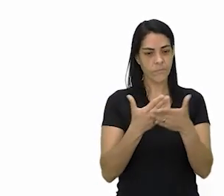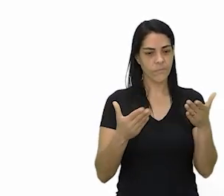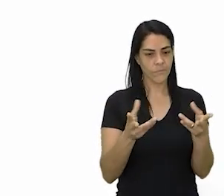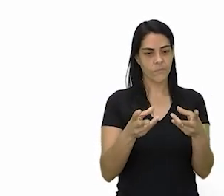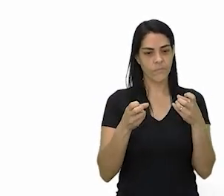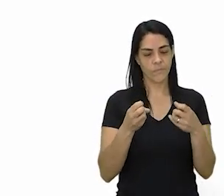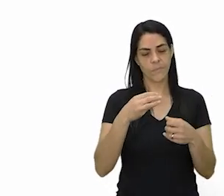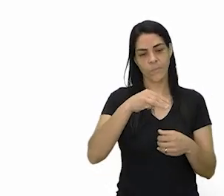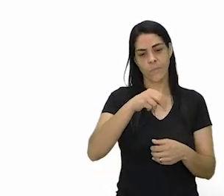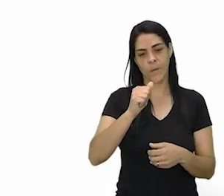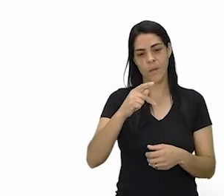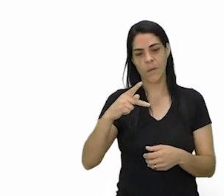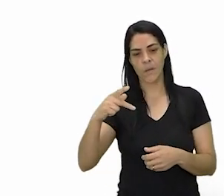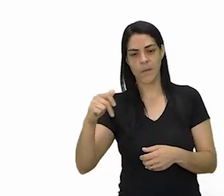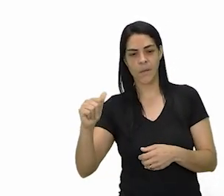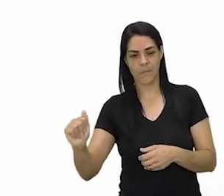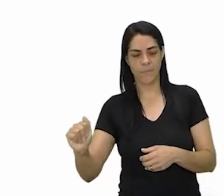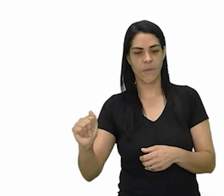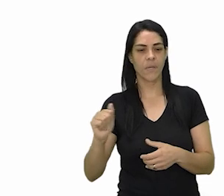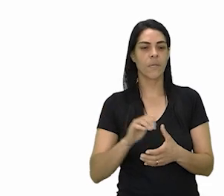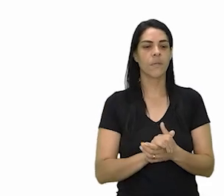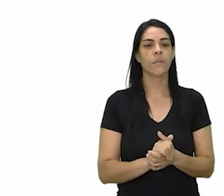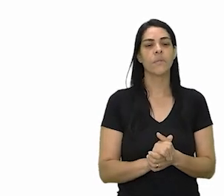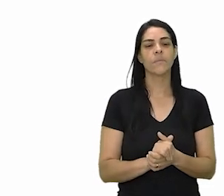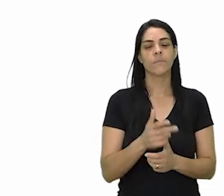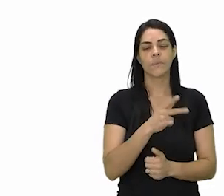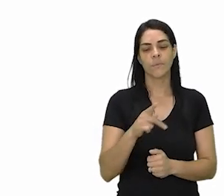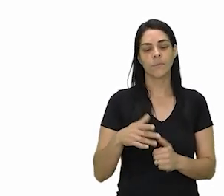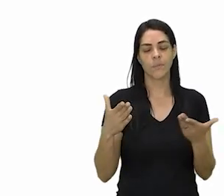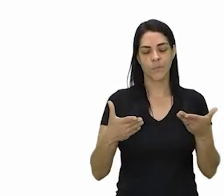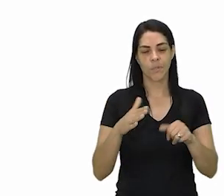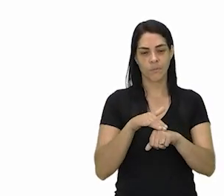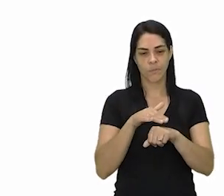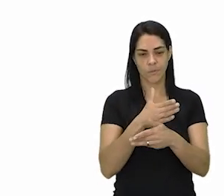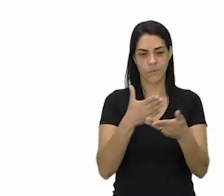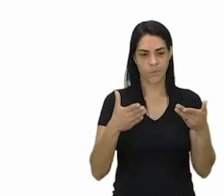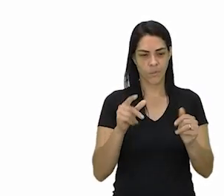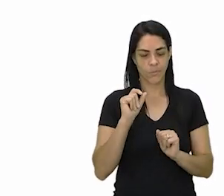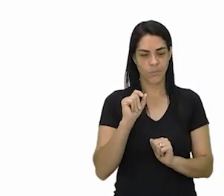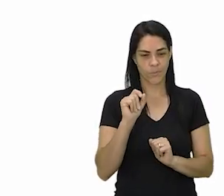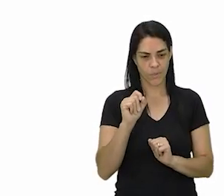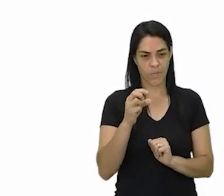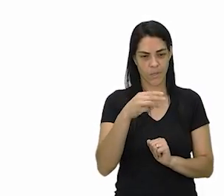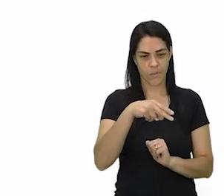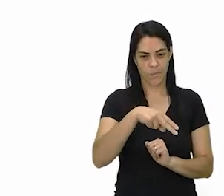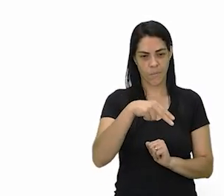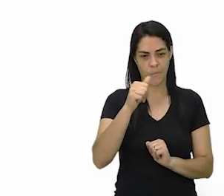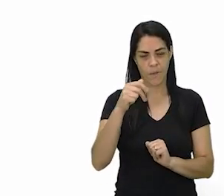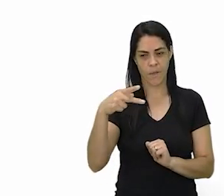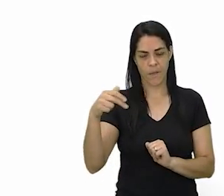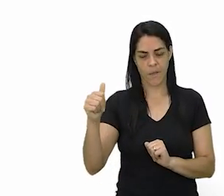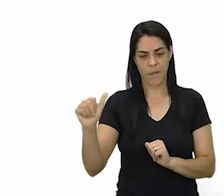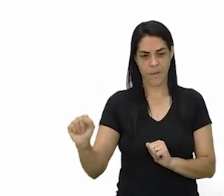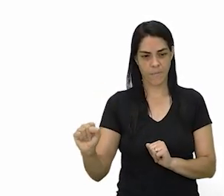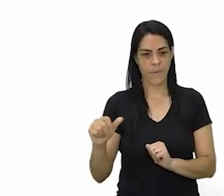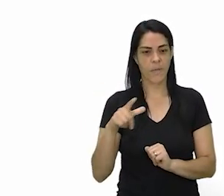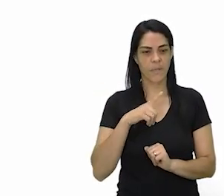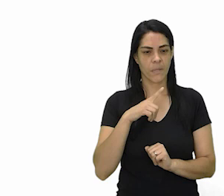no mapa que a Suzete conversou conosco, um mapa pode ter linguagem